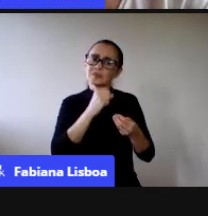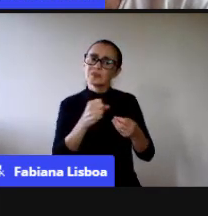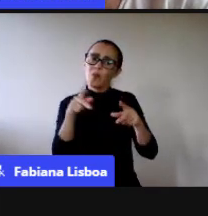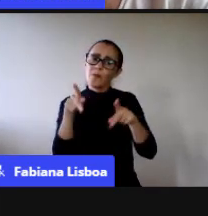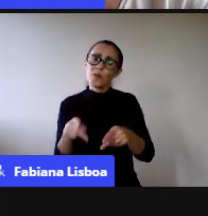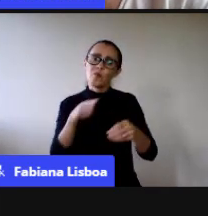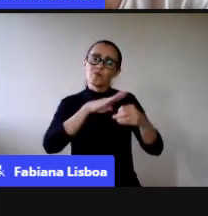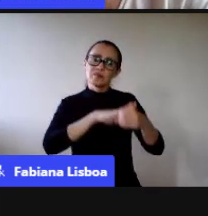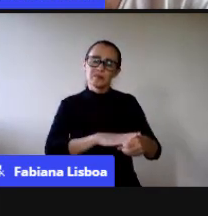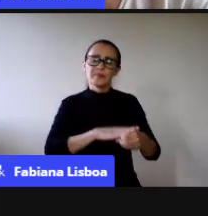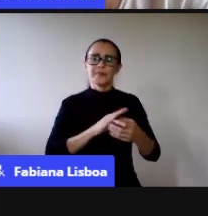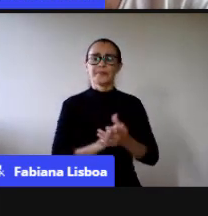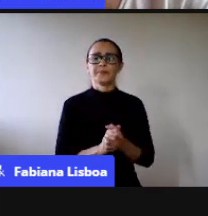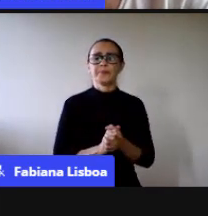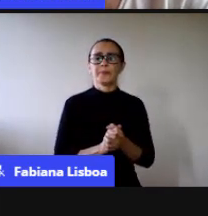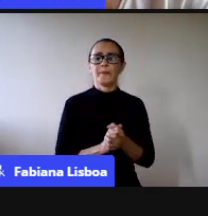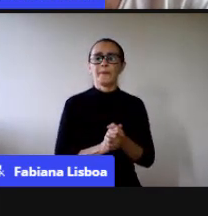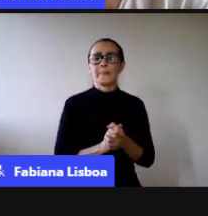Próximo, por favor.